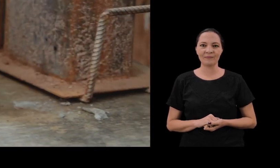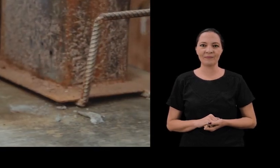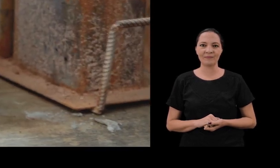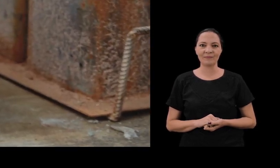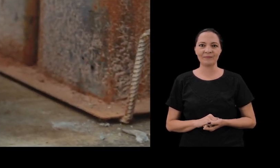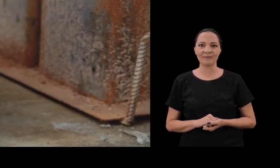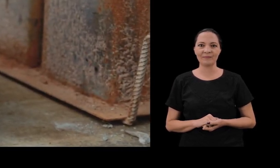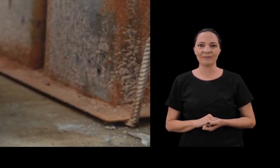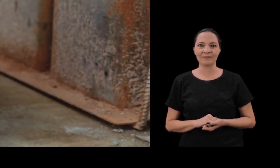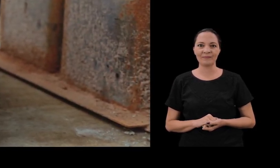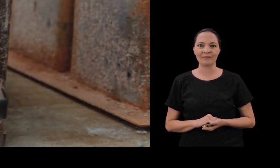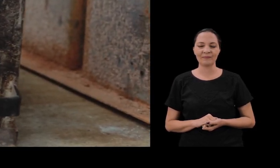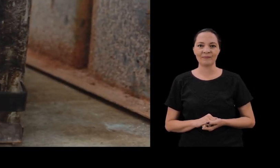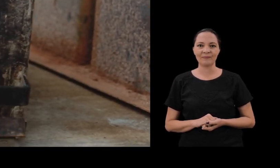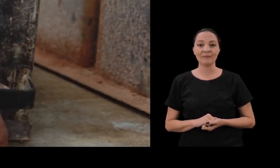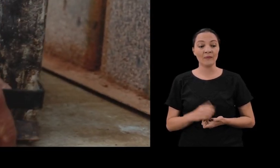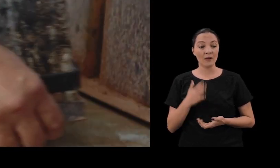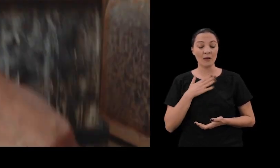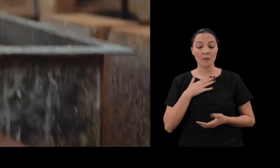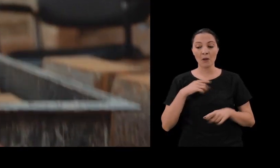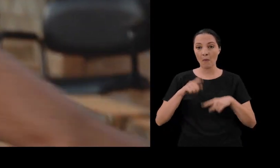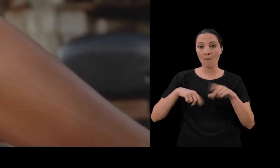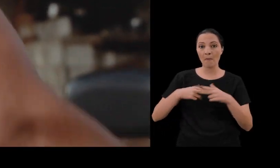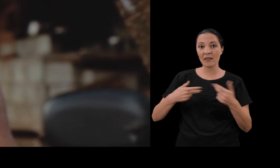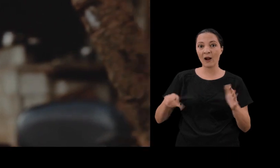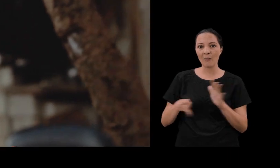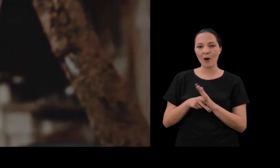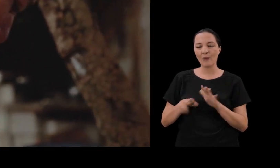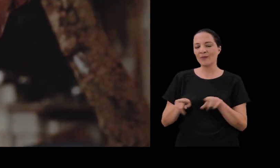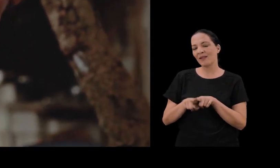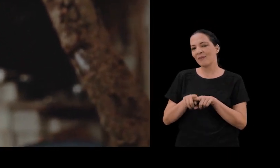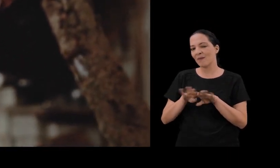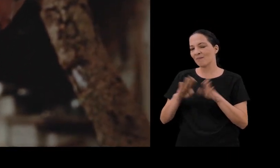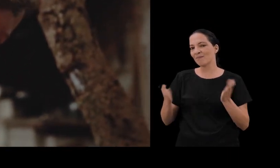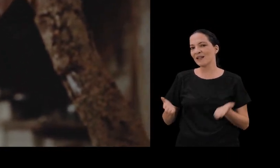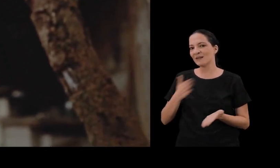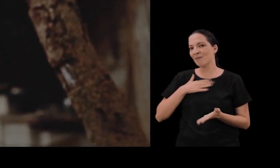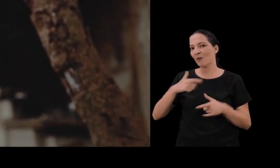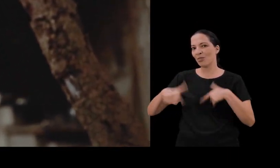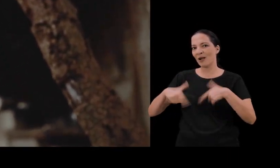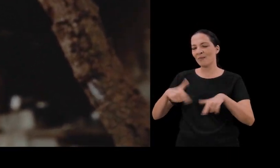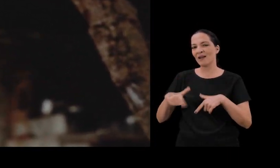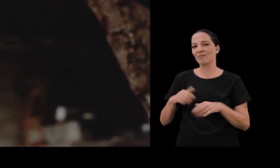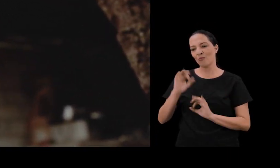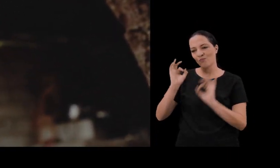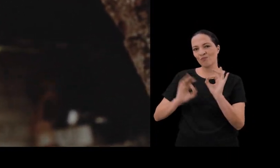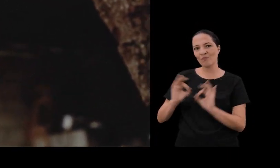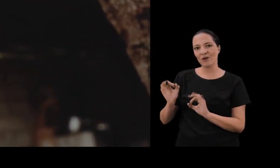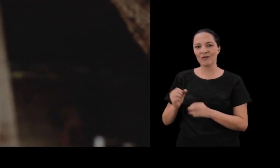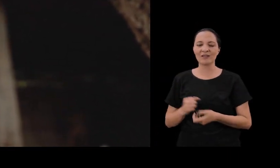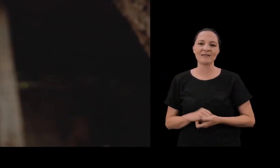Ai, não. Sim, esse é meu material, minha mesa. Essa é minha mesa de eu trabalhar. De bater o